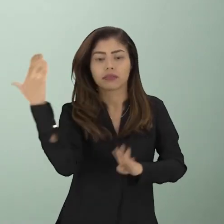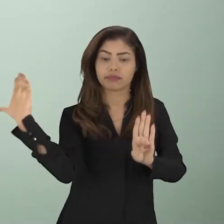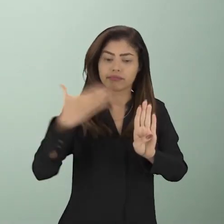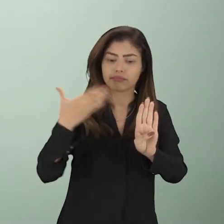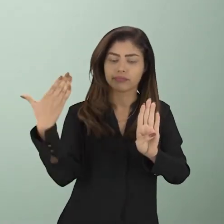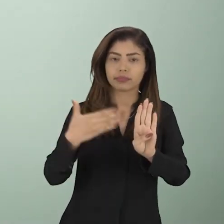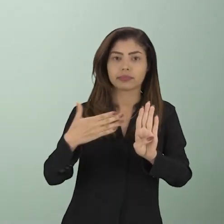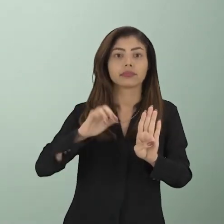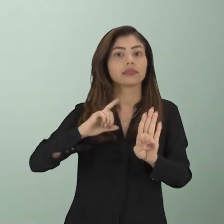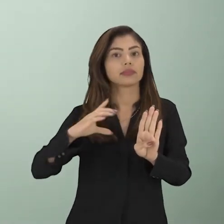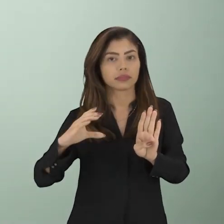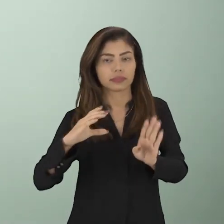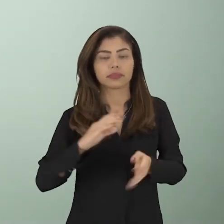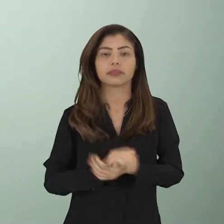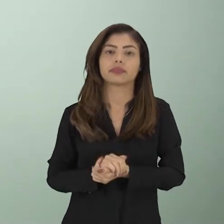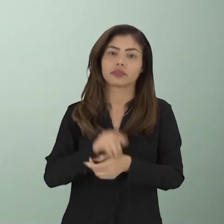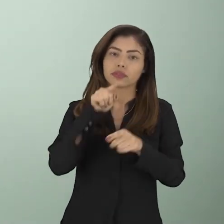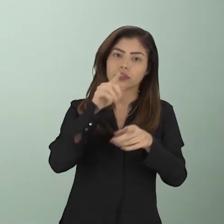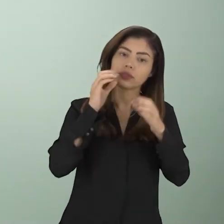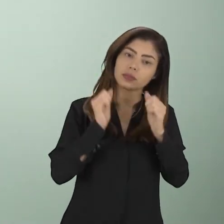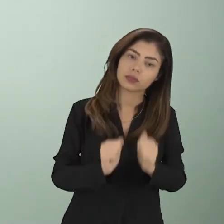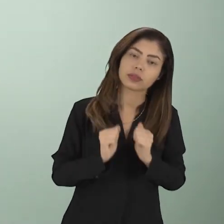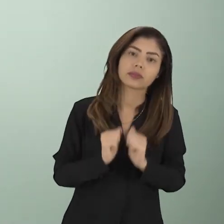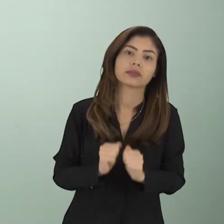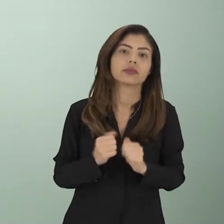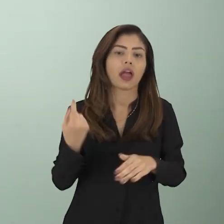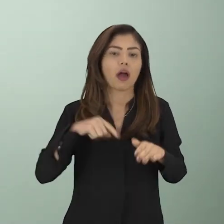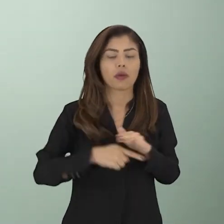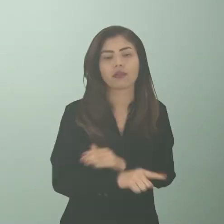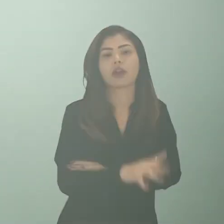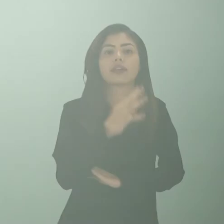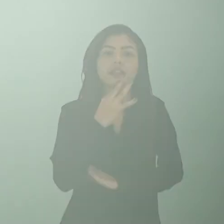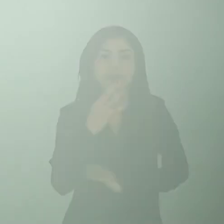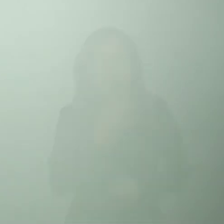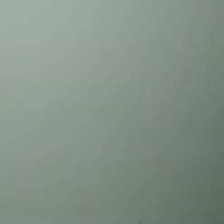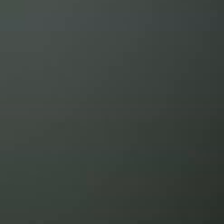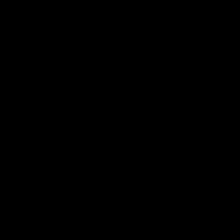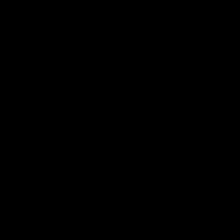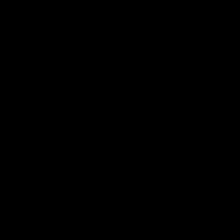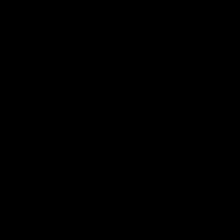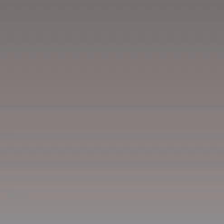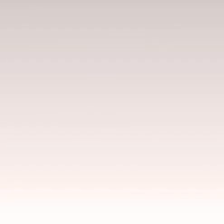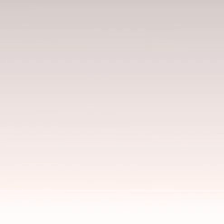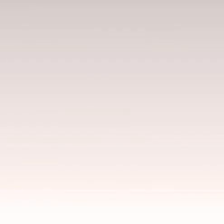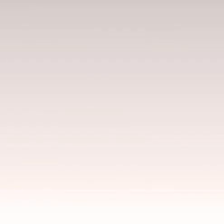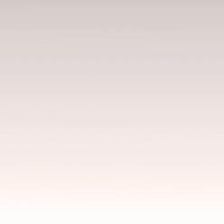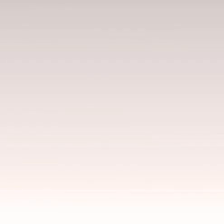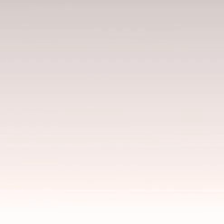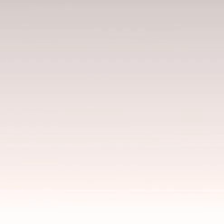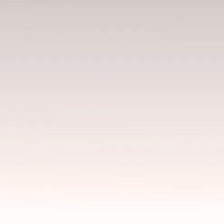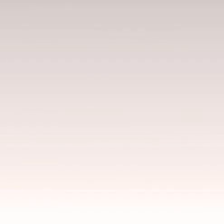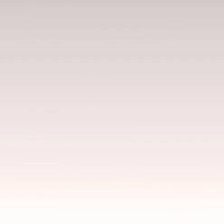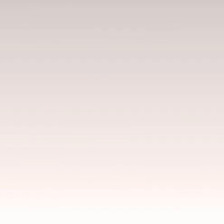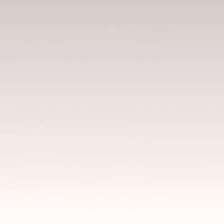de acessar a nossa plataforma Eduque, onde você pode ampliar e aprofundar o seu conhecimento.